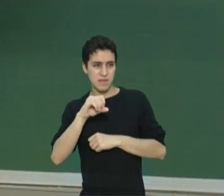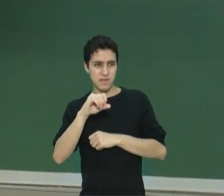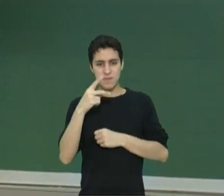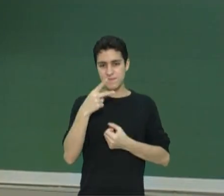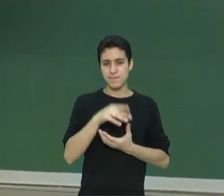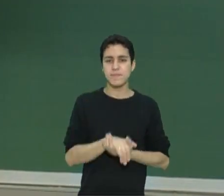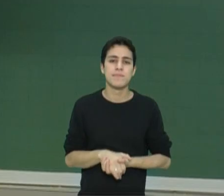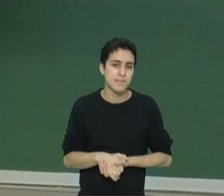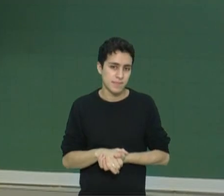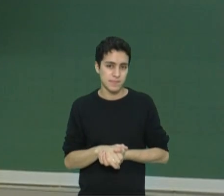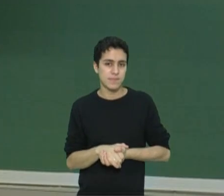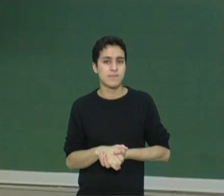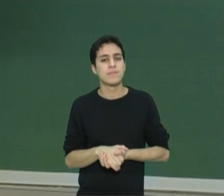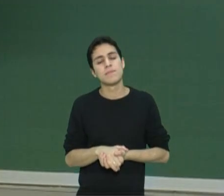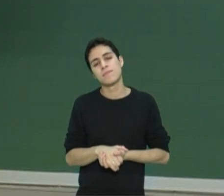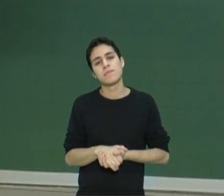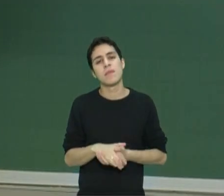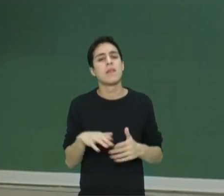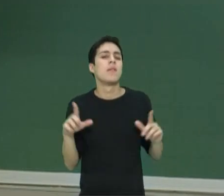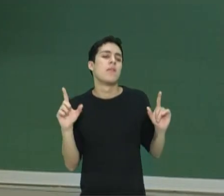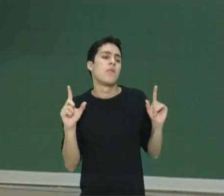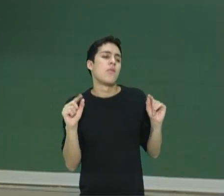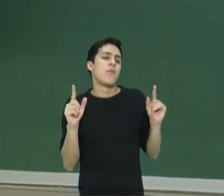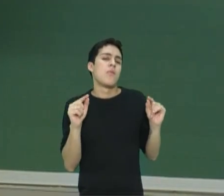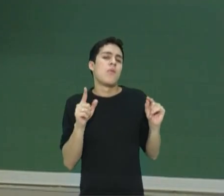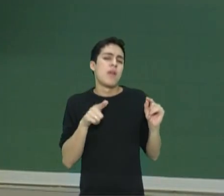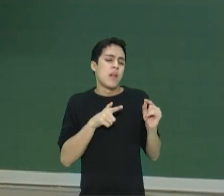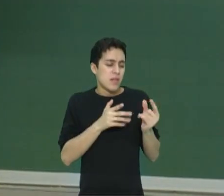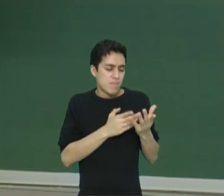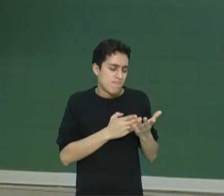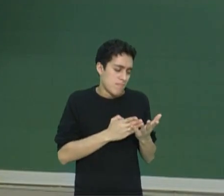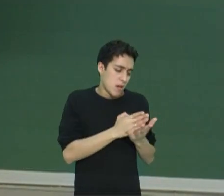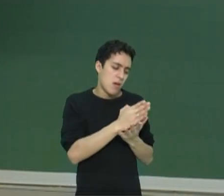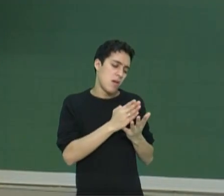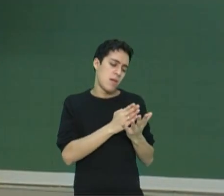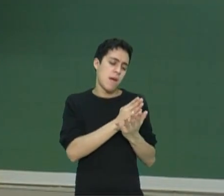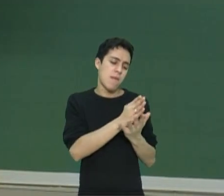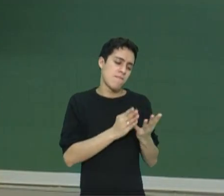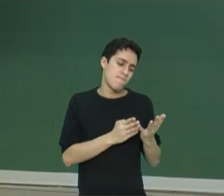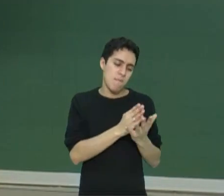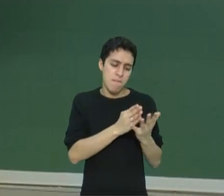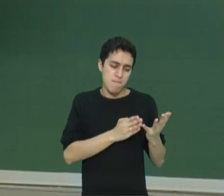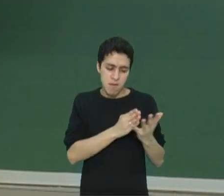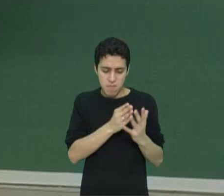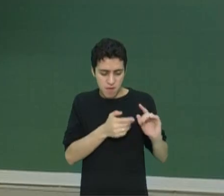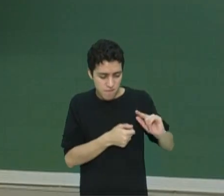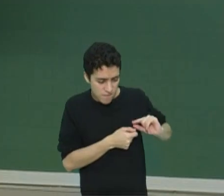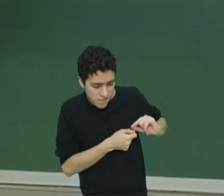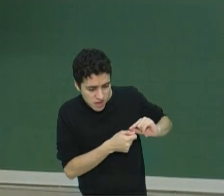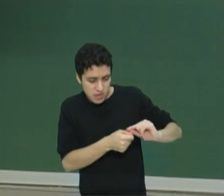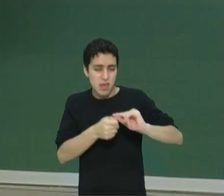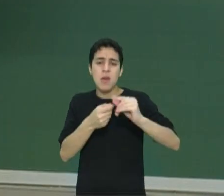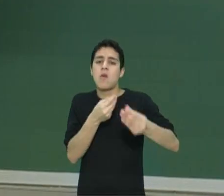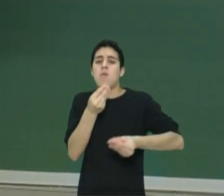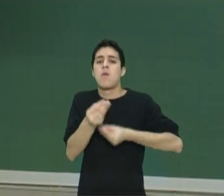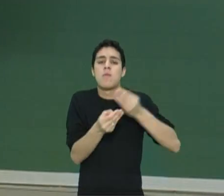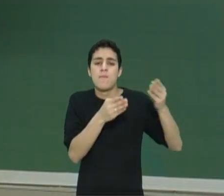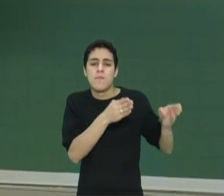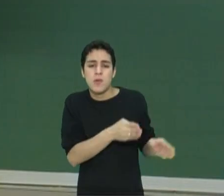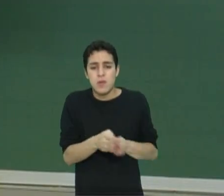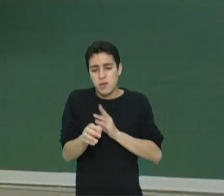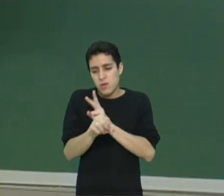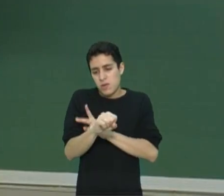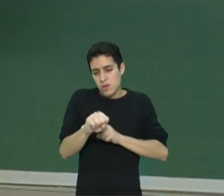Cúpula da terra Como foi chamada que traçou algumas diretrizes né Parou a produção no espaço brasileiro aqui